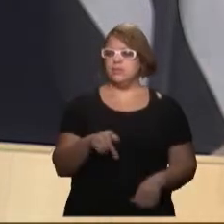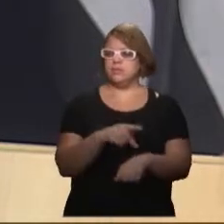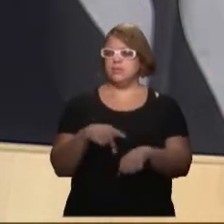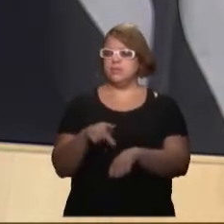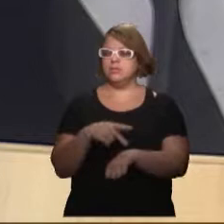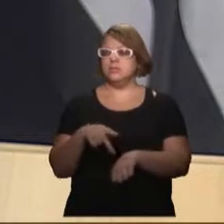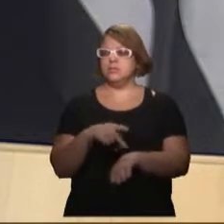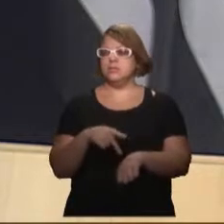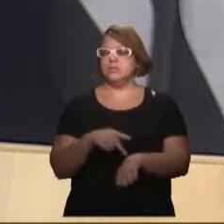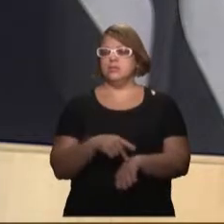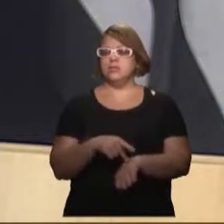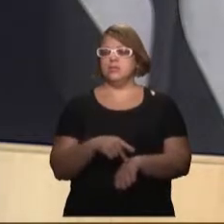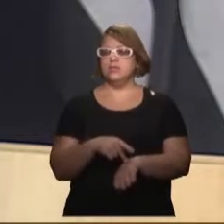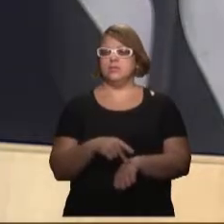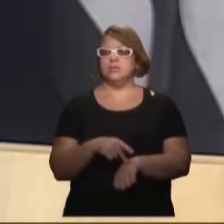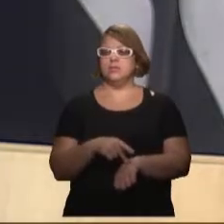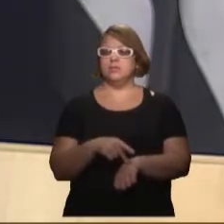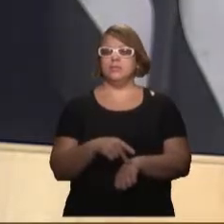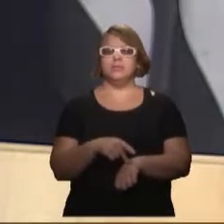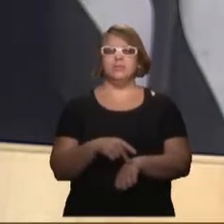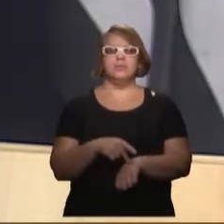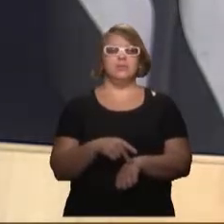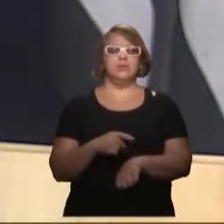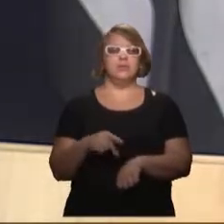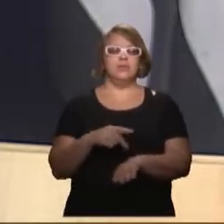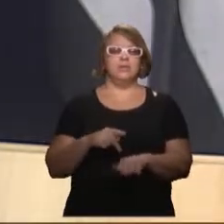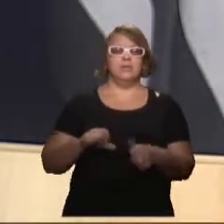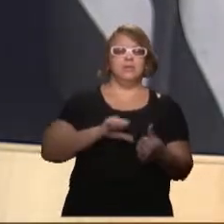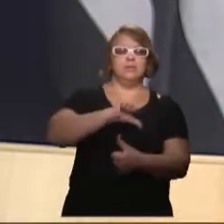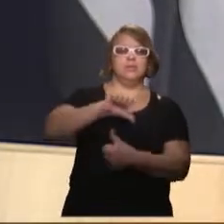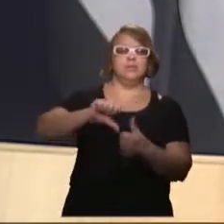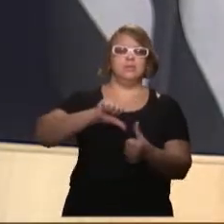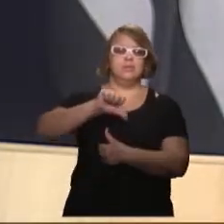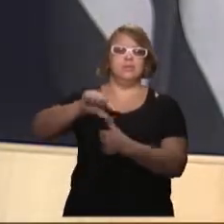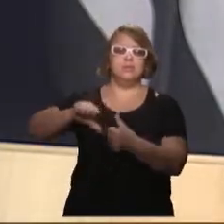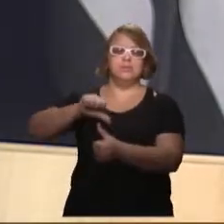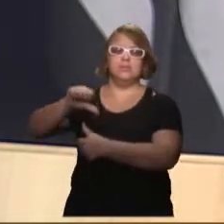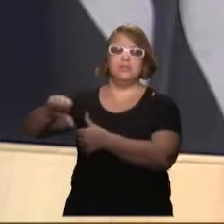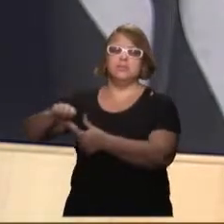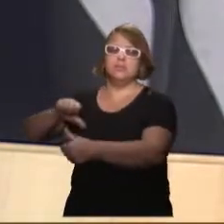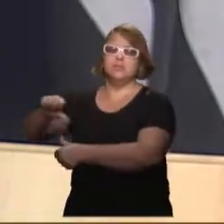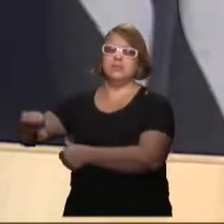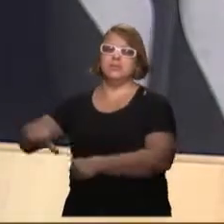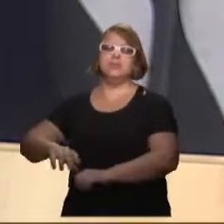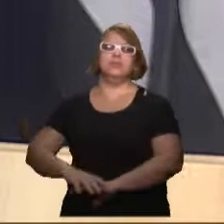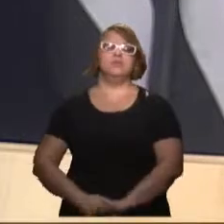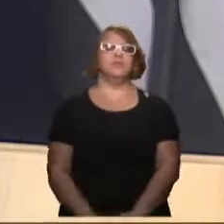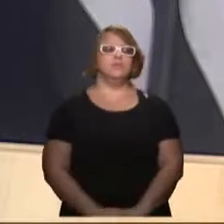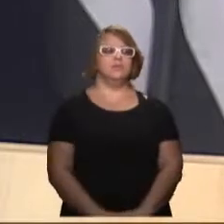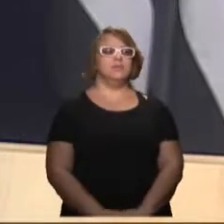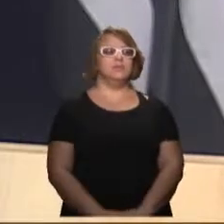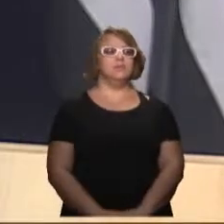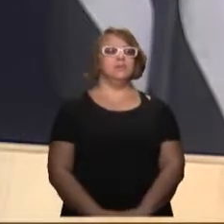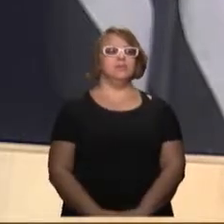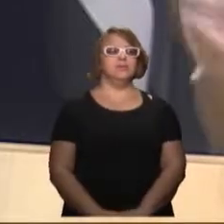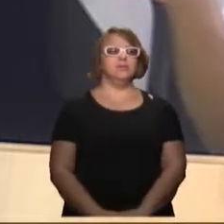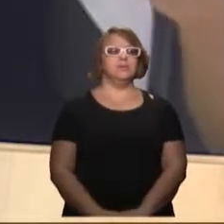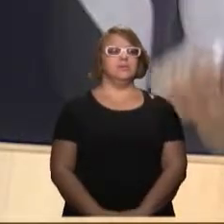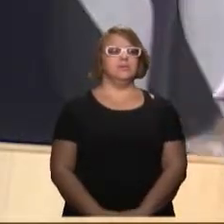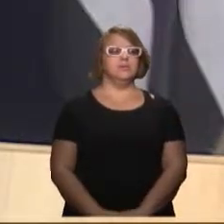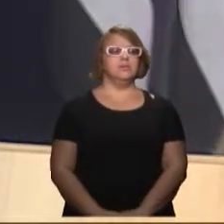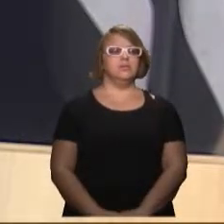O país está tirando a ordem das coisas, está tirando a ordem, está fazendo a inversão das coisas, está invertendo a ordem dos